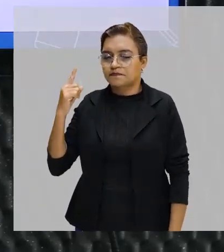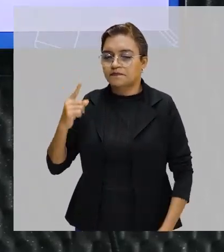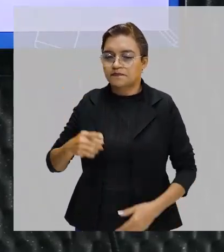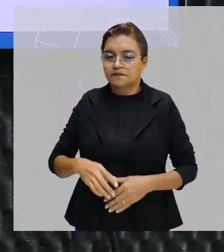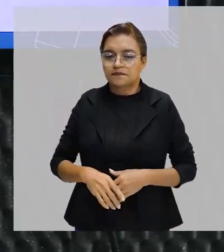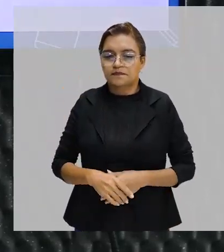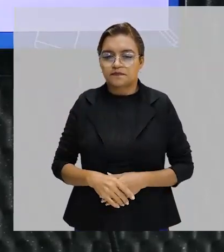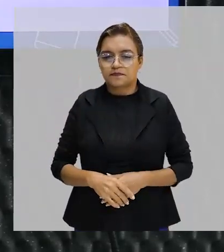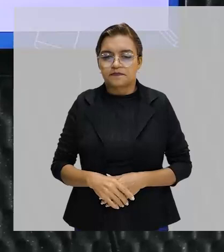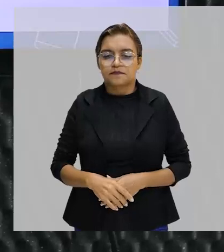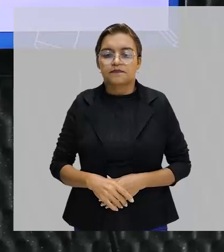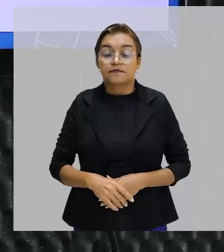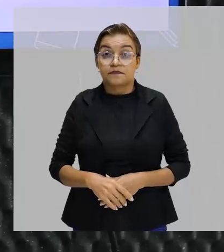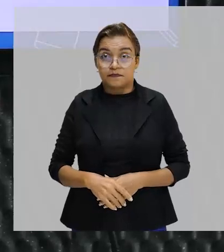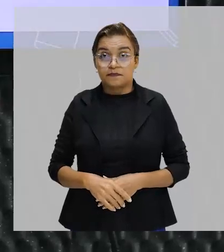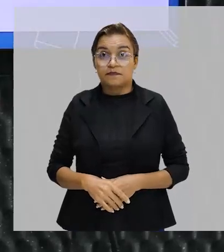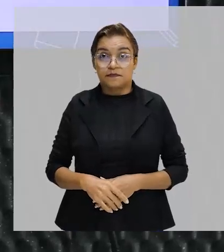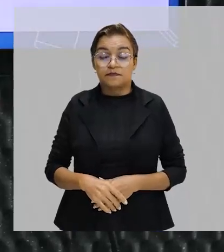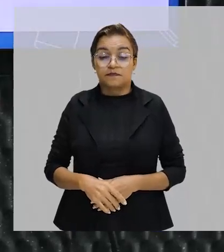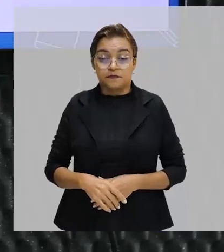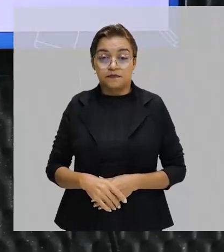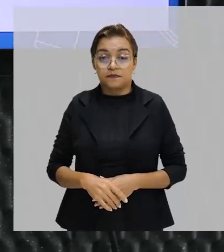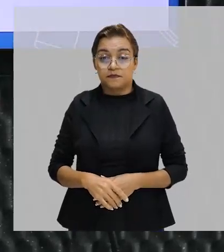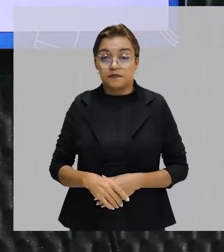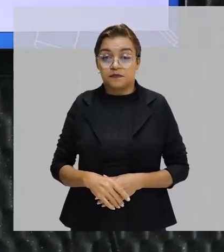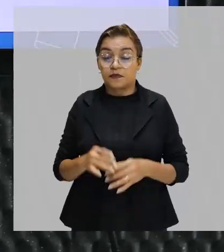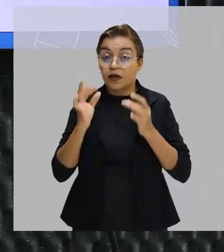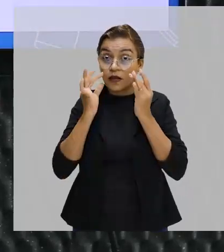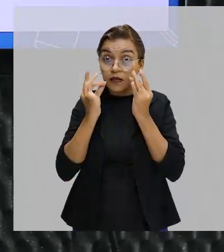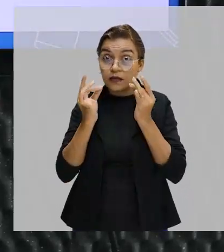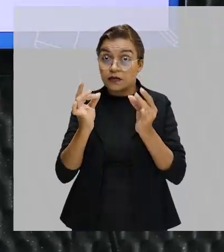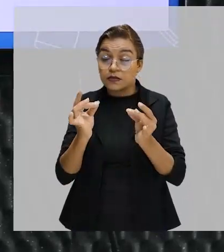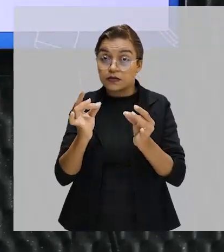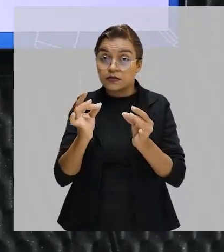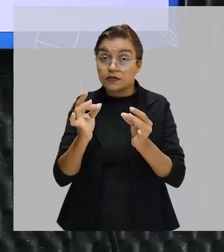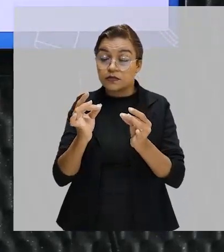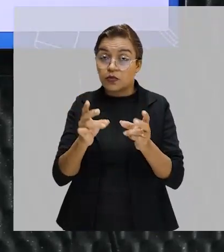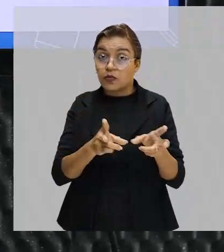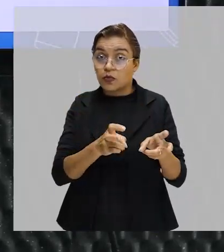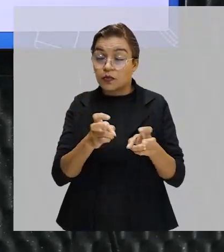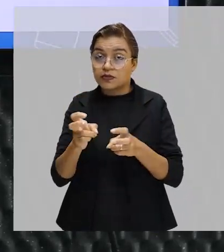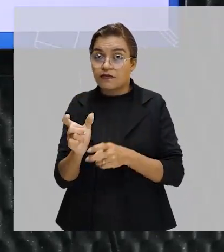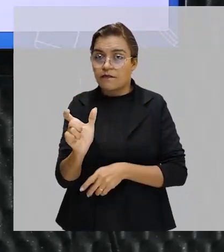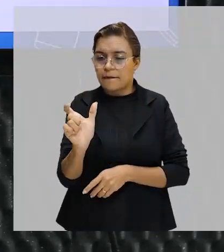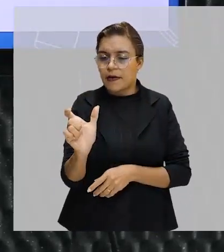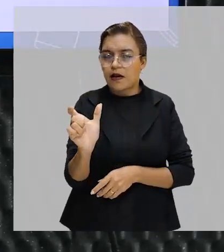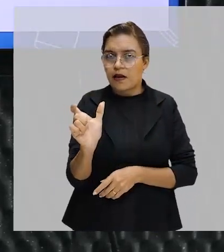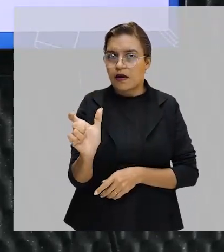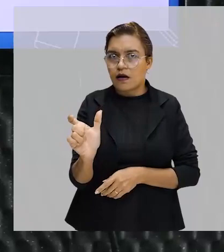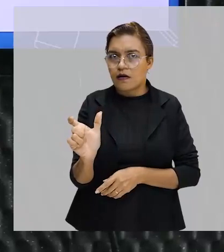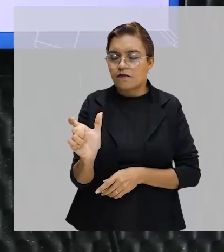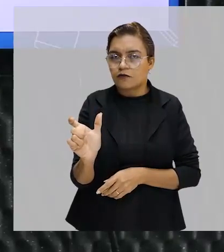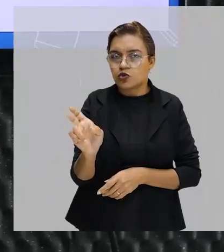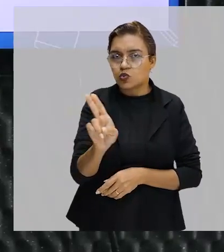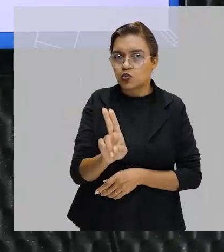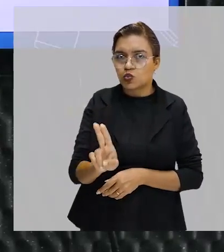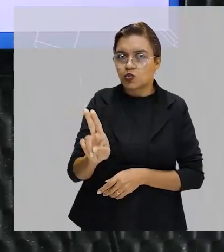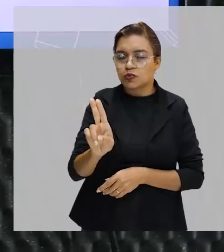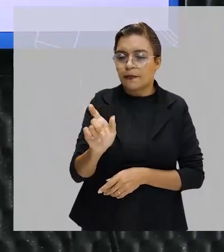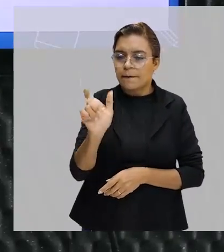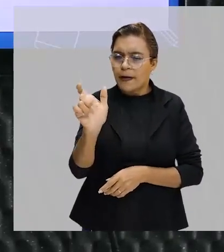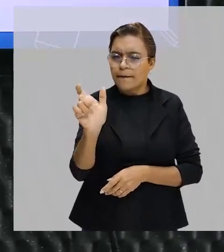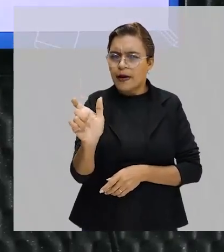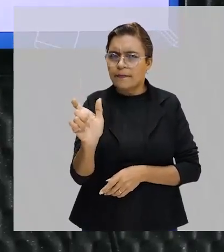a boca, resta o peito. Observe que ele vai fazer um jogo de palavras. Ele faz um jogo de palavras que elas